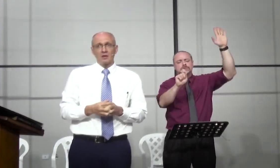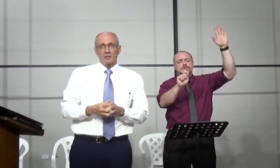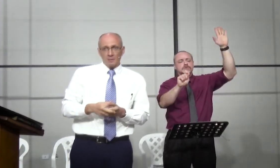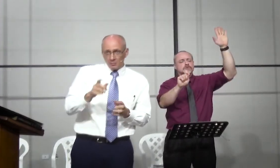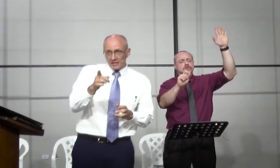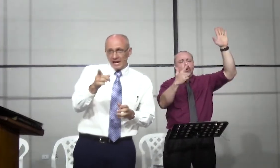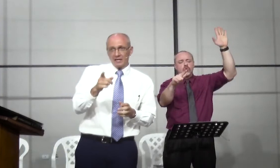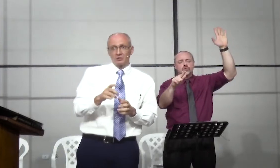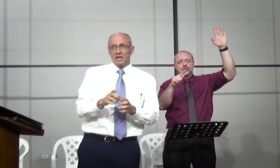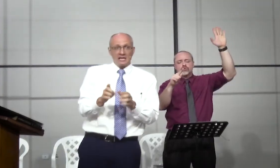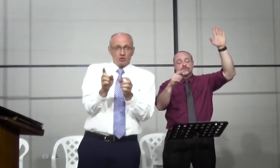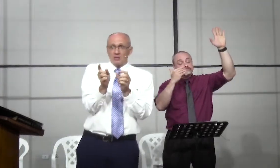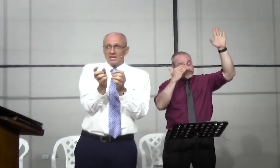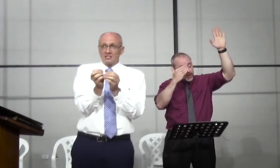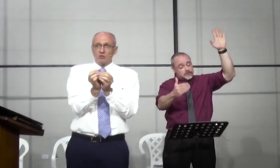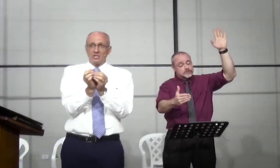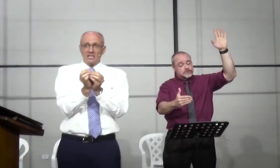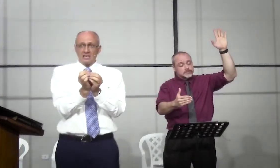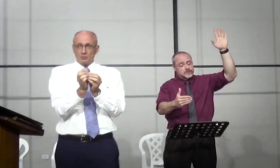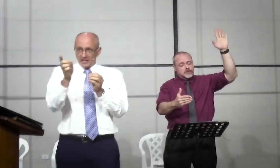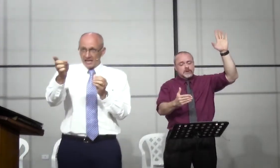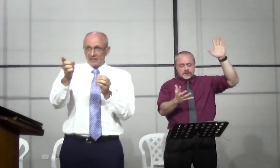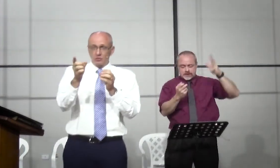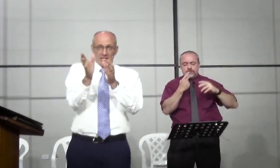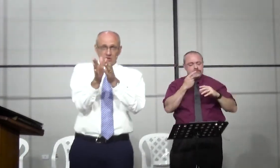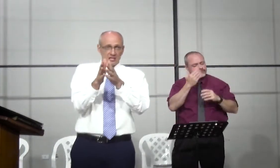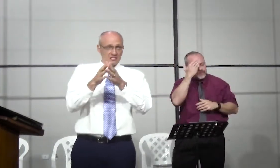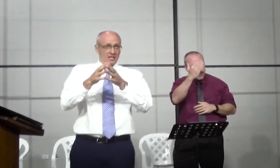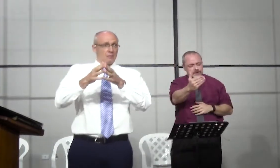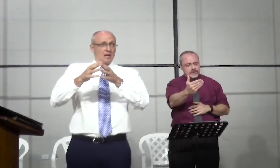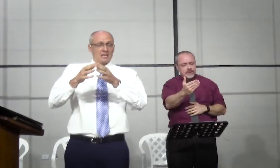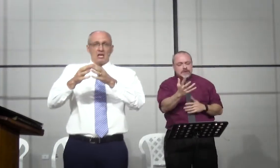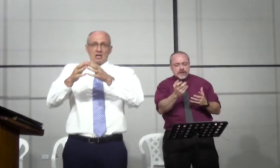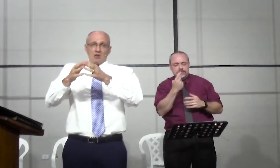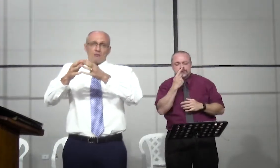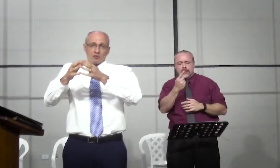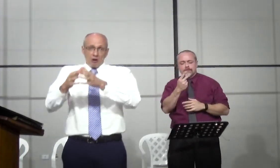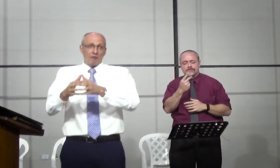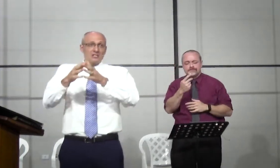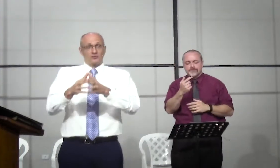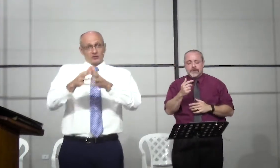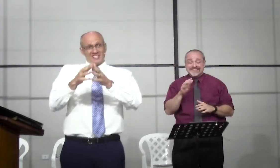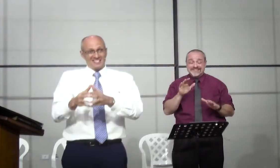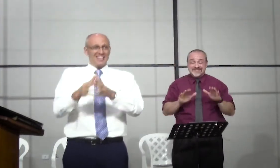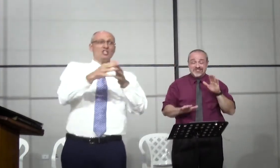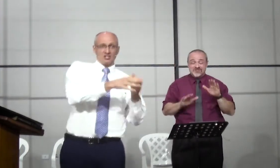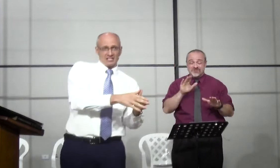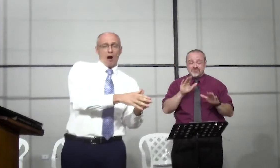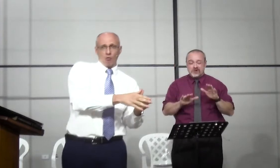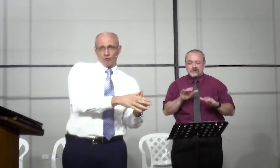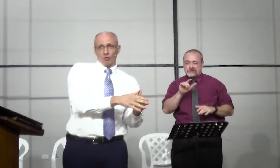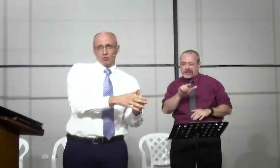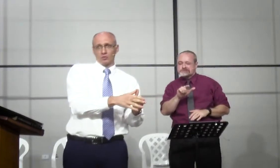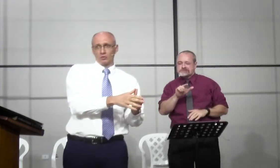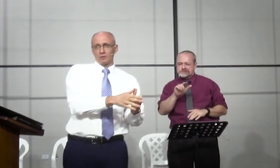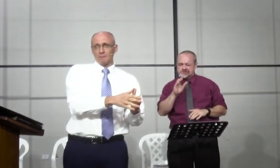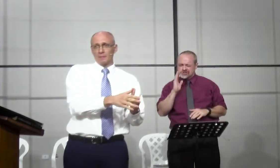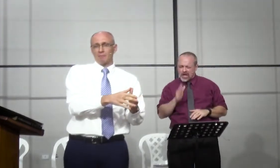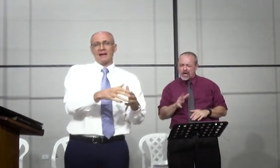a mão? Obrigado. Isso quer dizer o seguinte, obrigado, isso quer dizer que talvez você seja